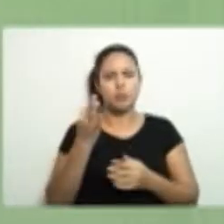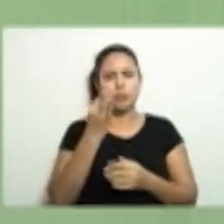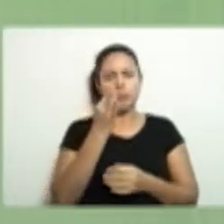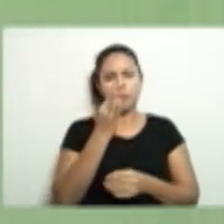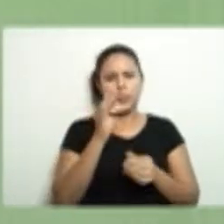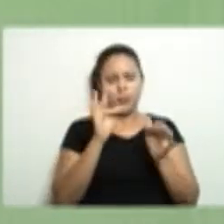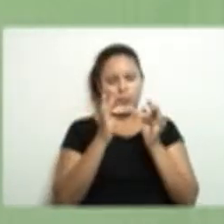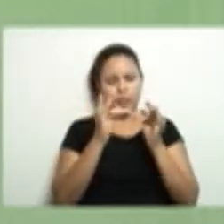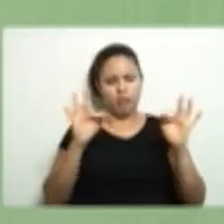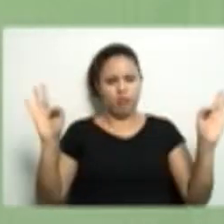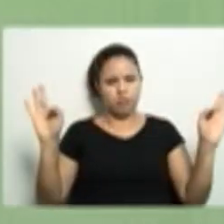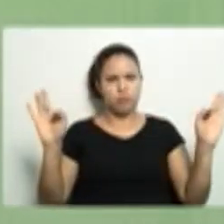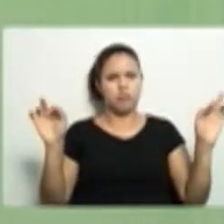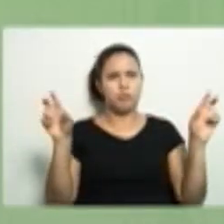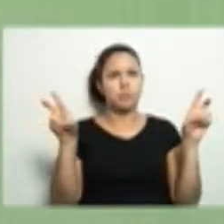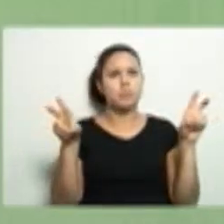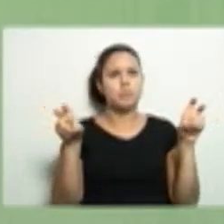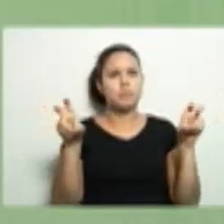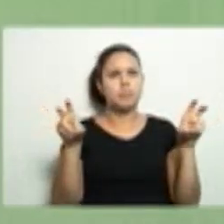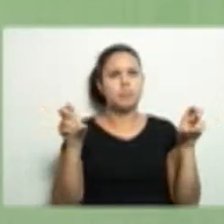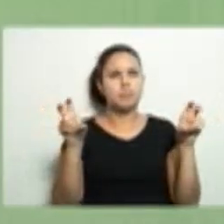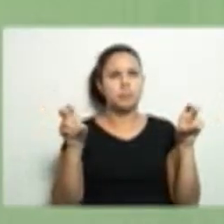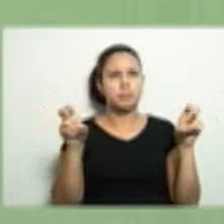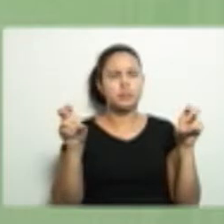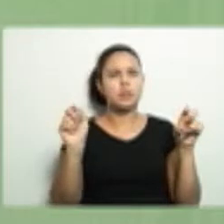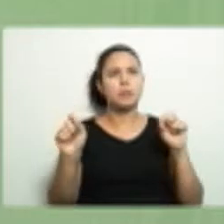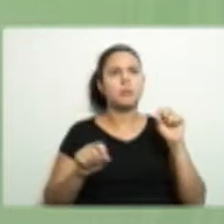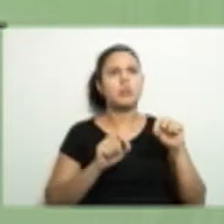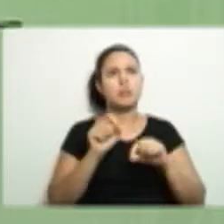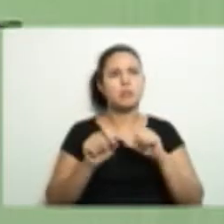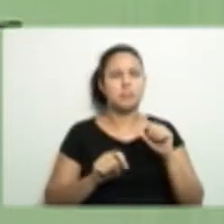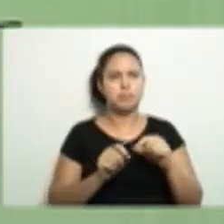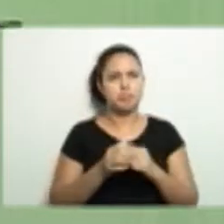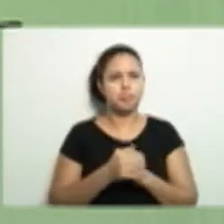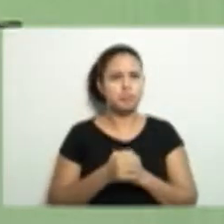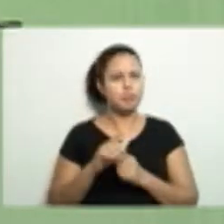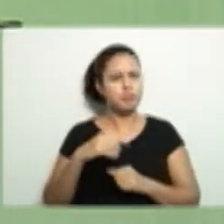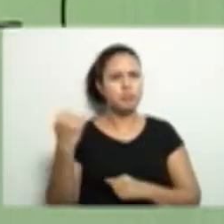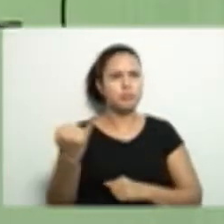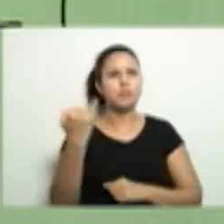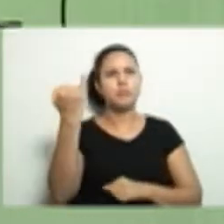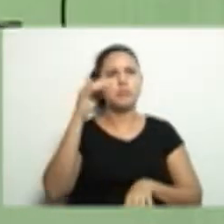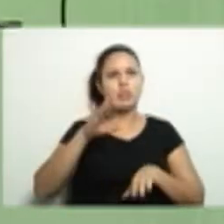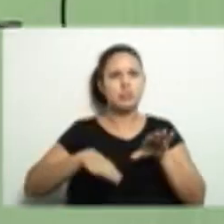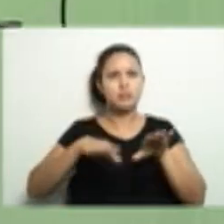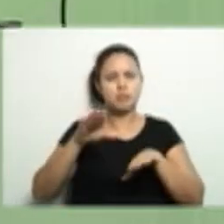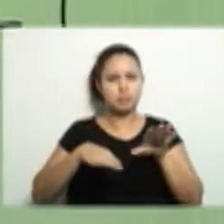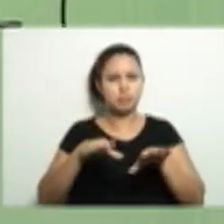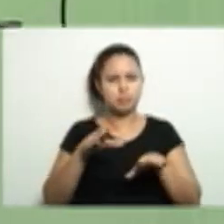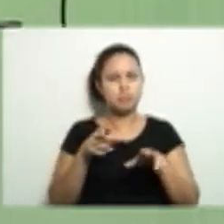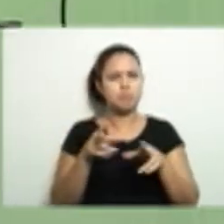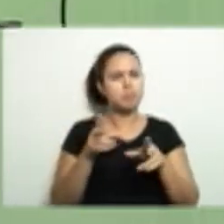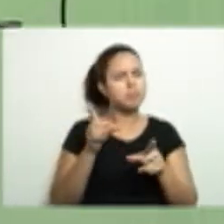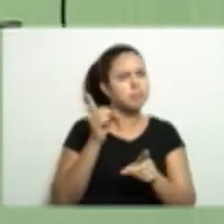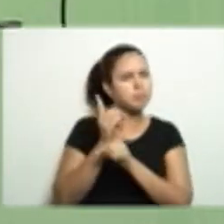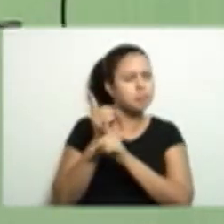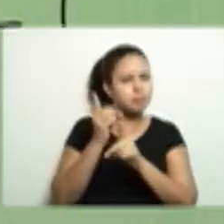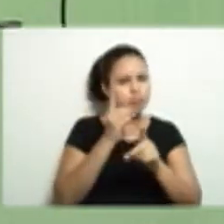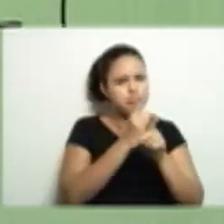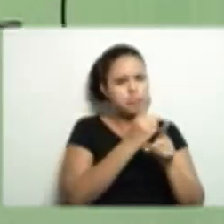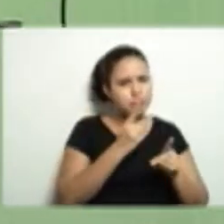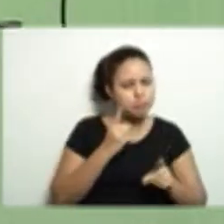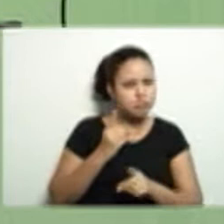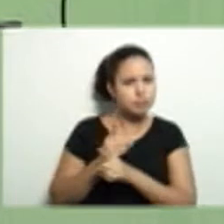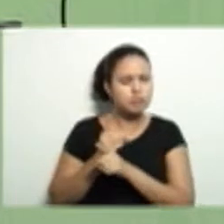estudem ela. Eu acho muito importante isso, porque muitas vezes nós conseguimos identificar a ação do governo como uma